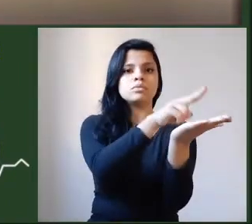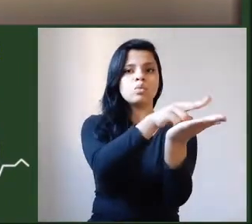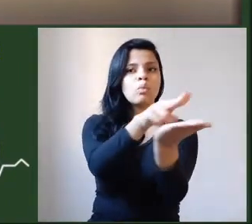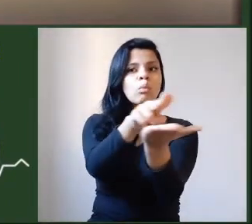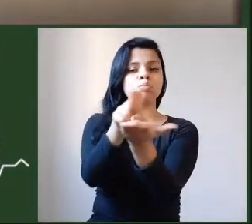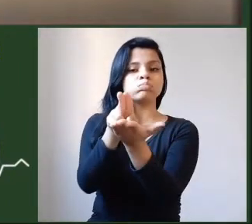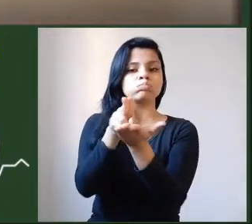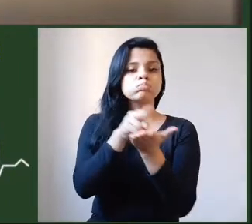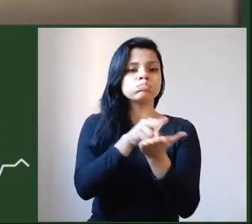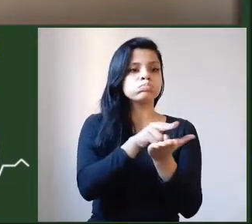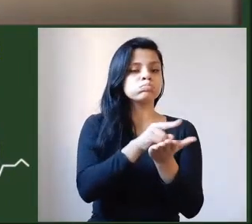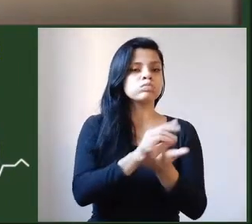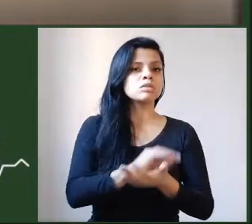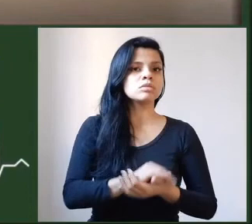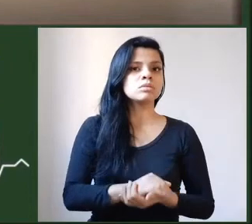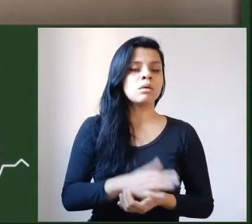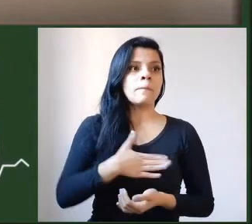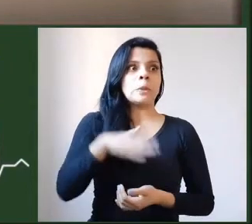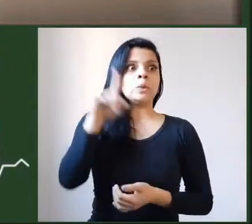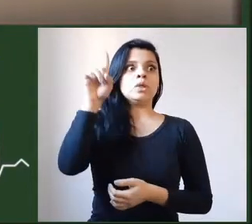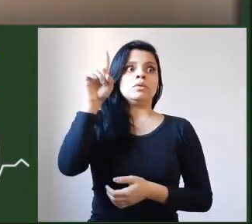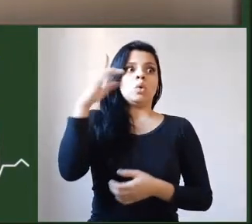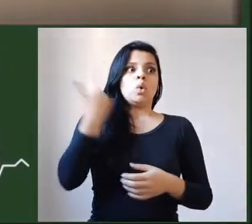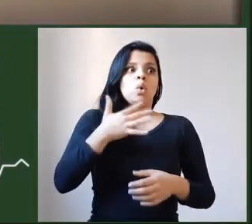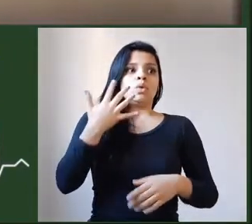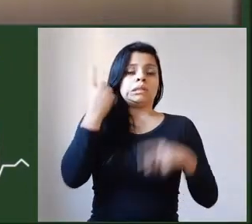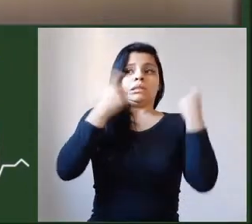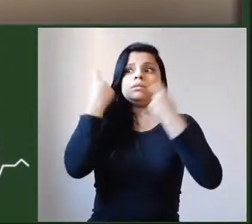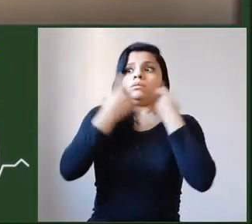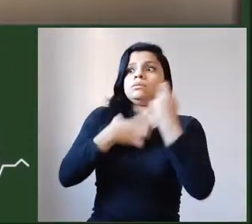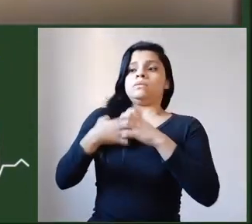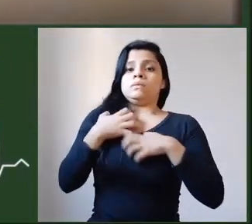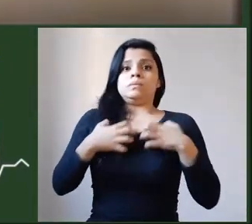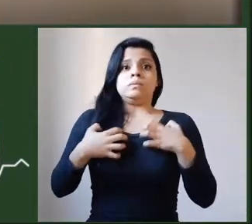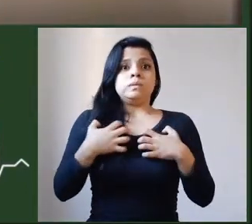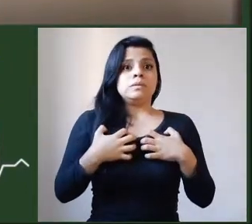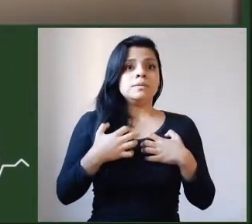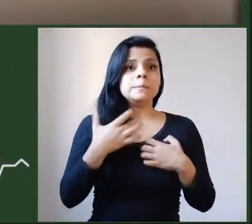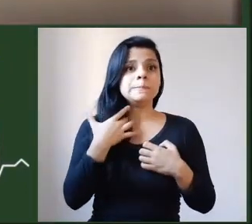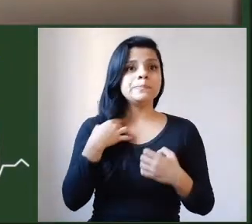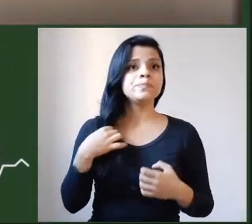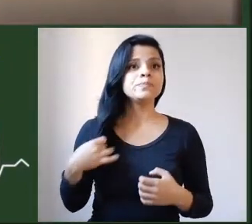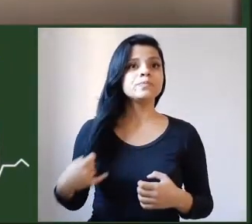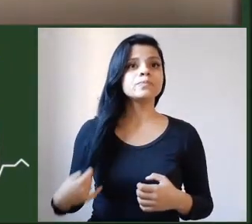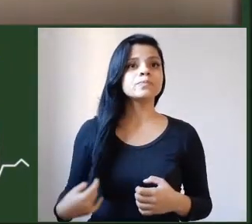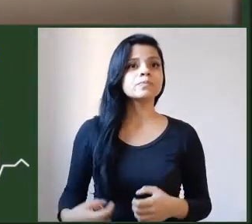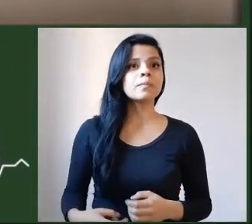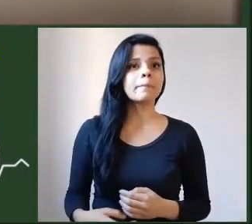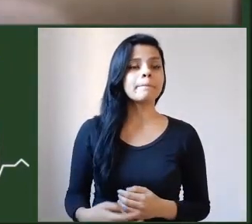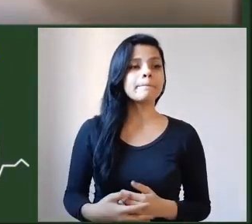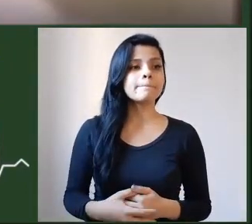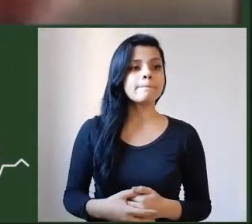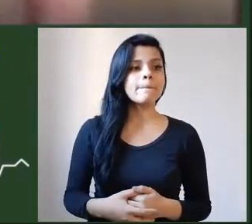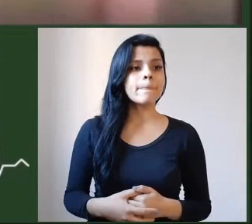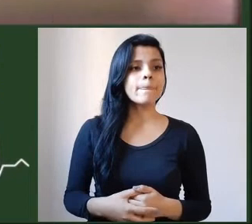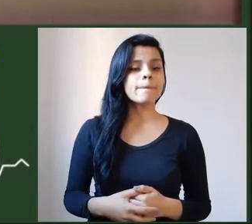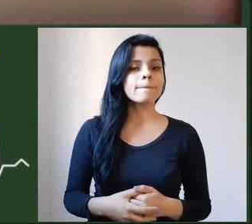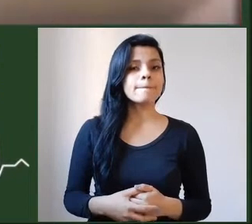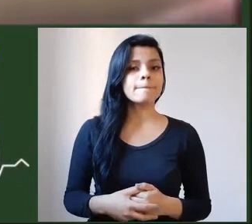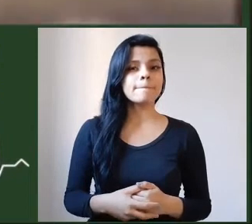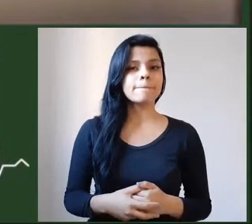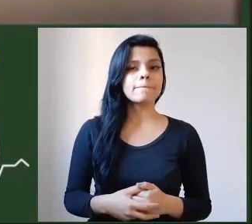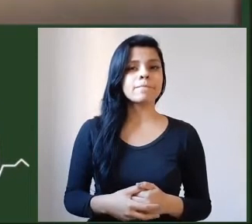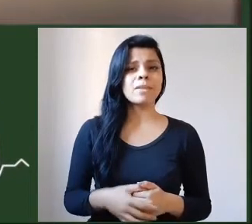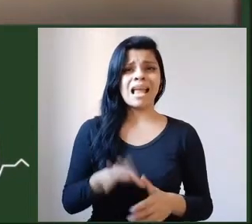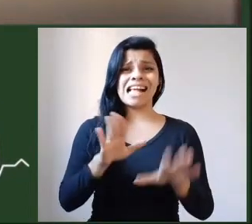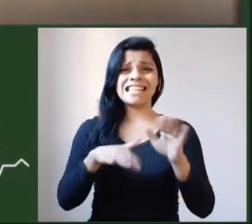Porque parece, às vezes, o sistema está cheio, sobrecarregado, e não dá vazão para os pacientes, né, para irem para os leitos de